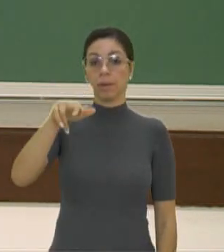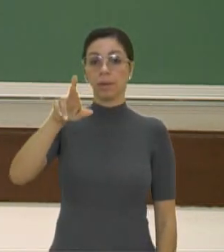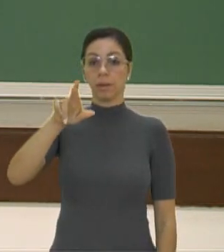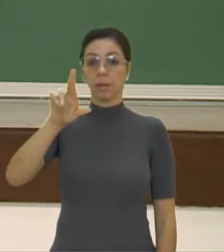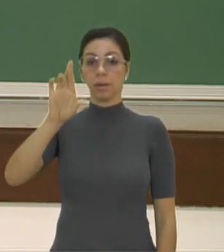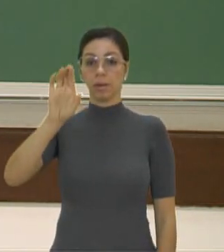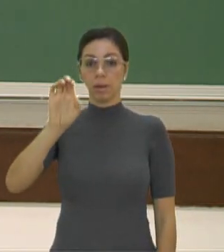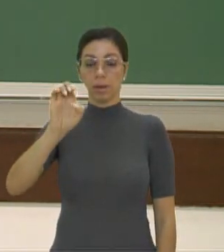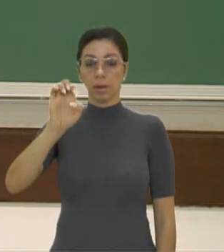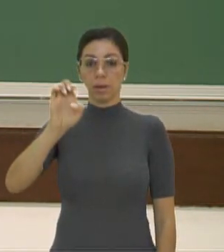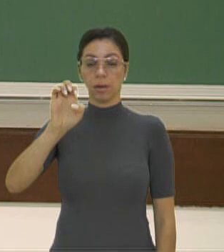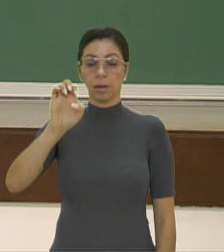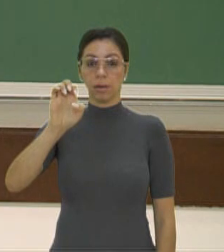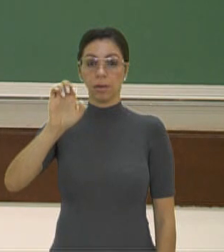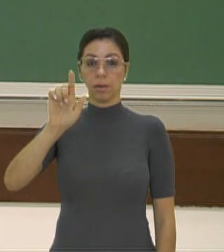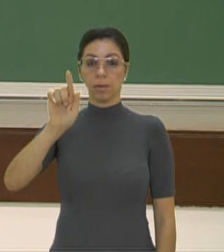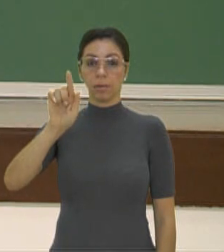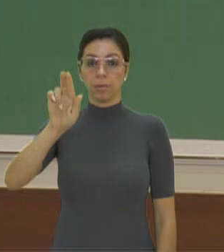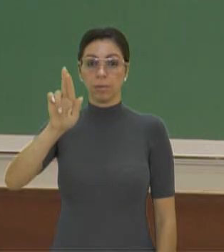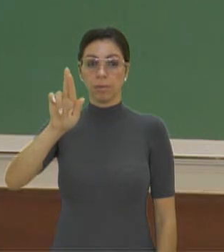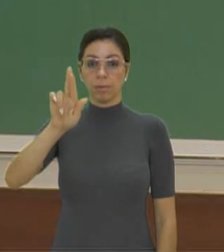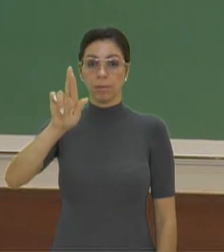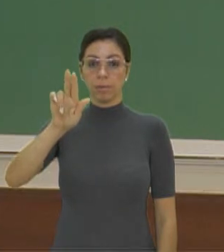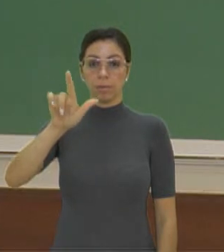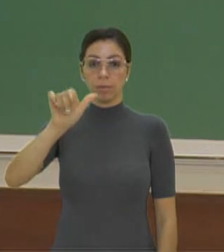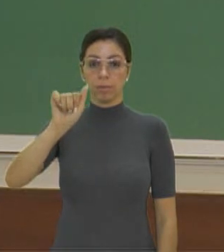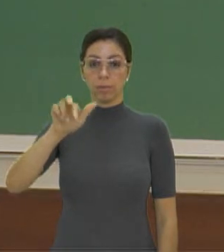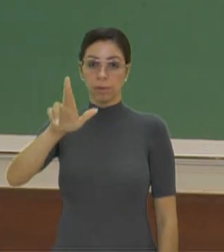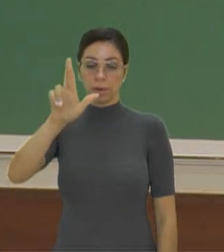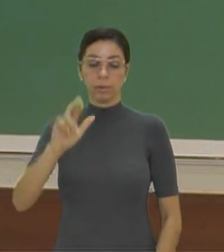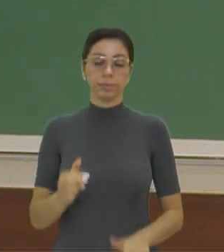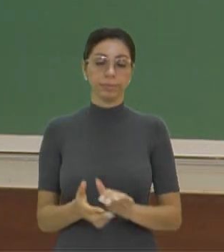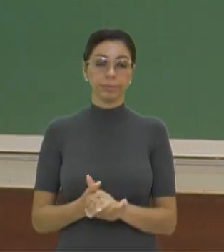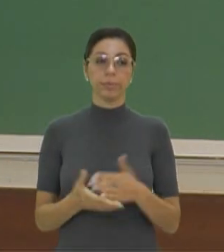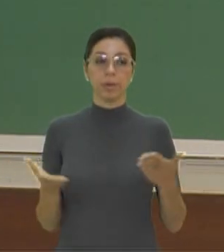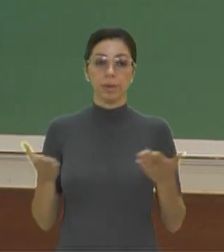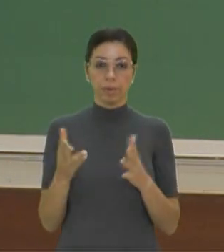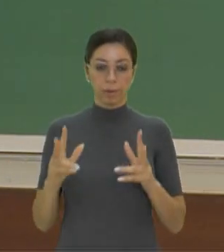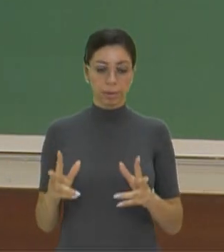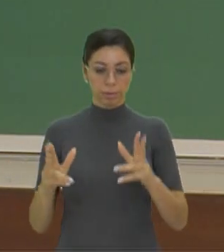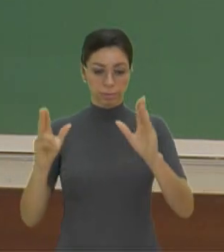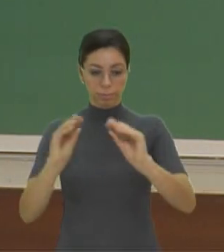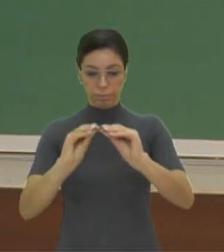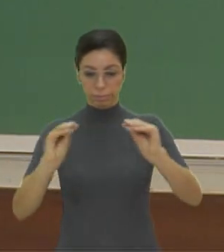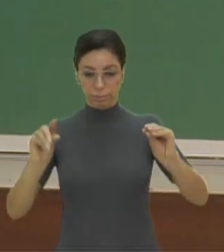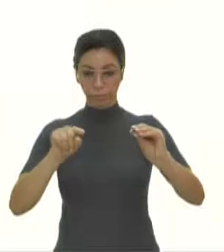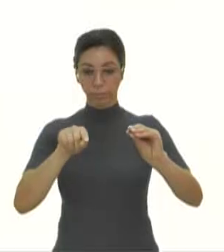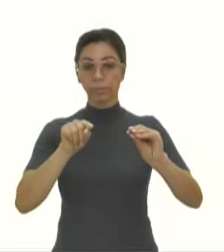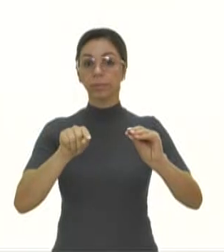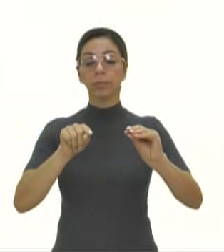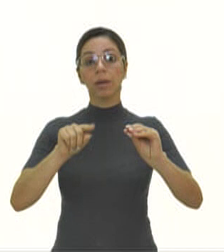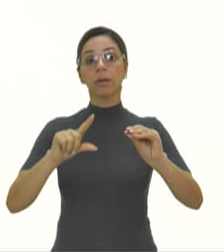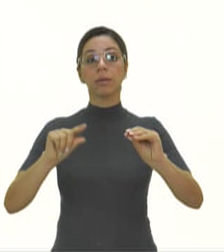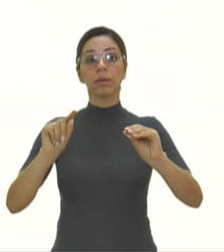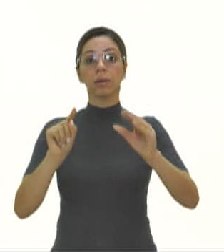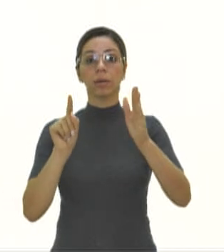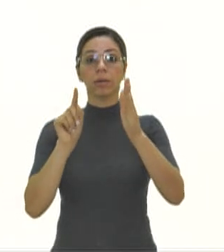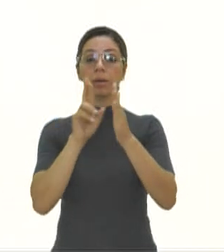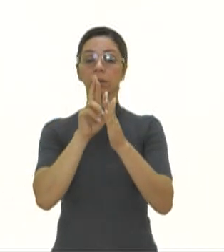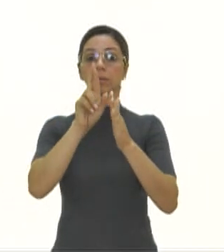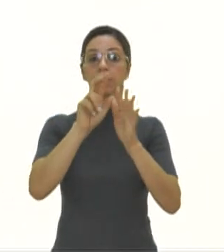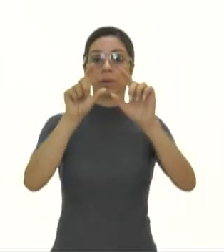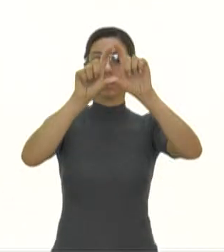ok? Agora, com base no nosso fragmento, vocês têm 3 perguntas para responderem. A.